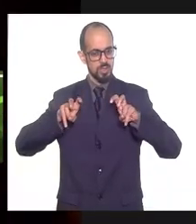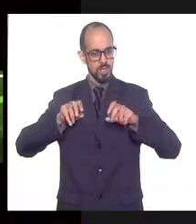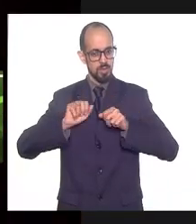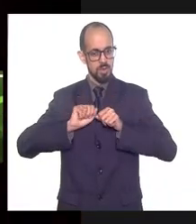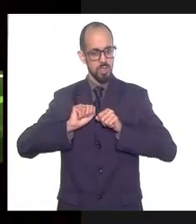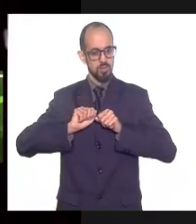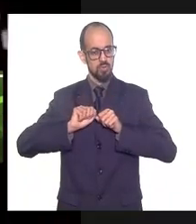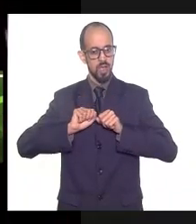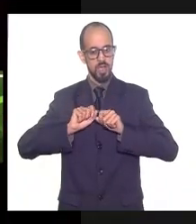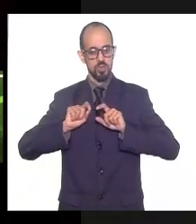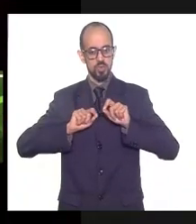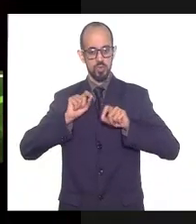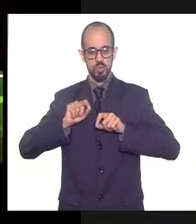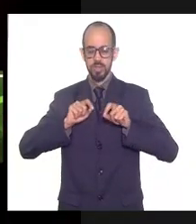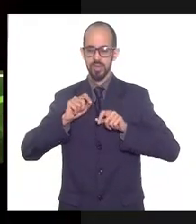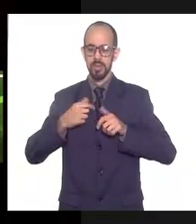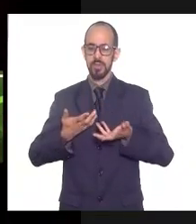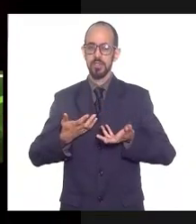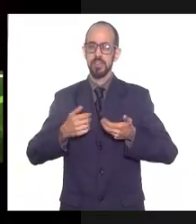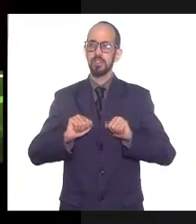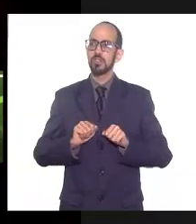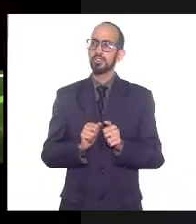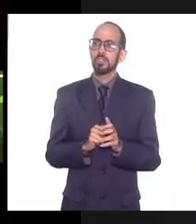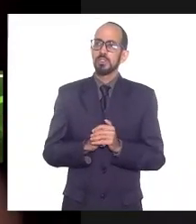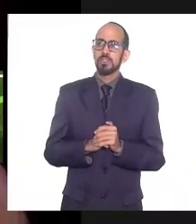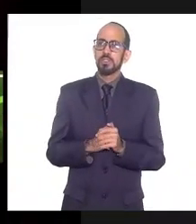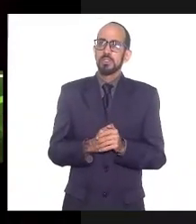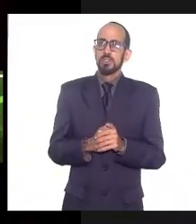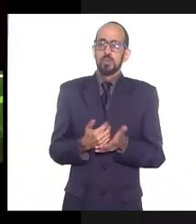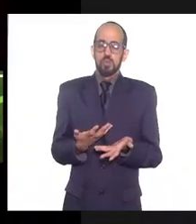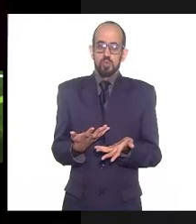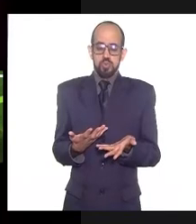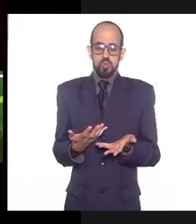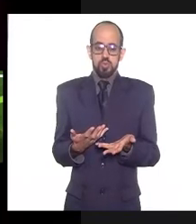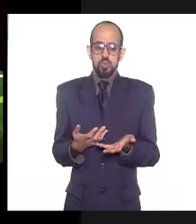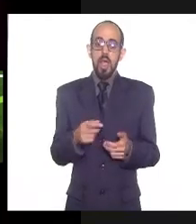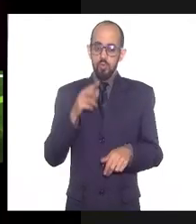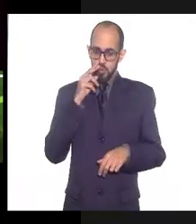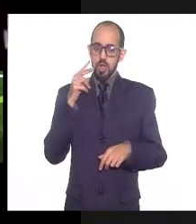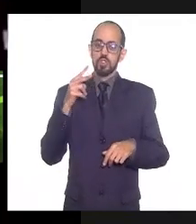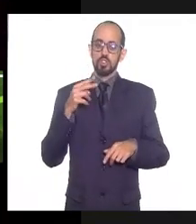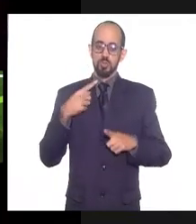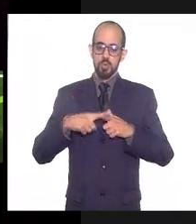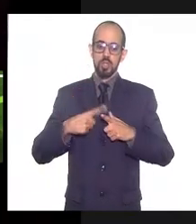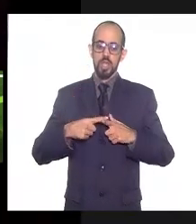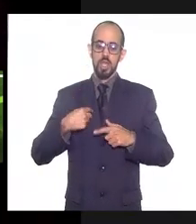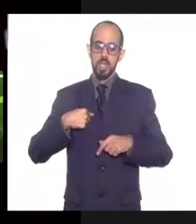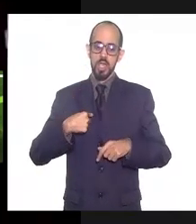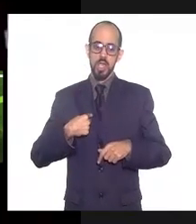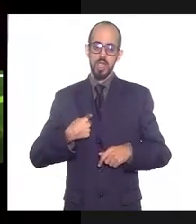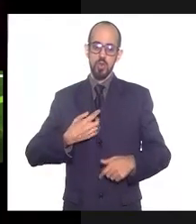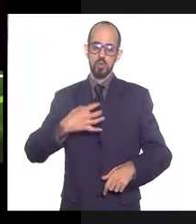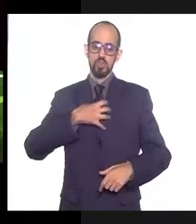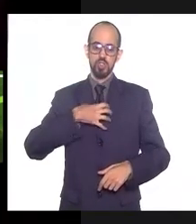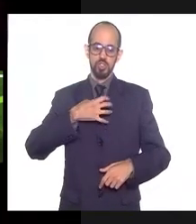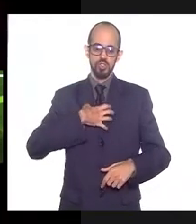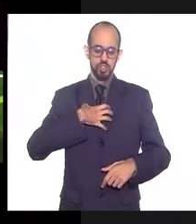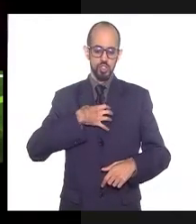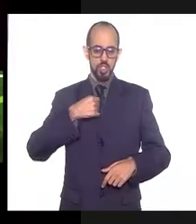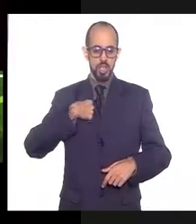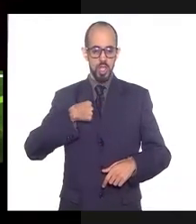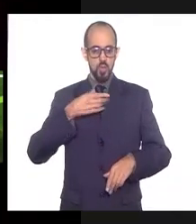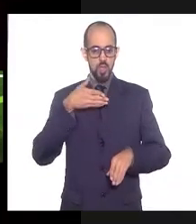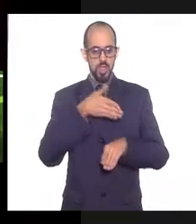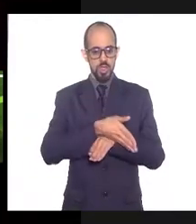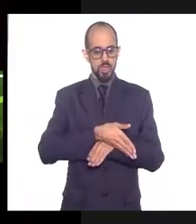mobilizam de uma forma tremenda, porque eu entrei num terreiro que